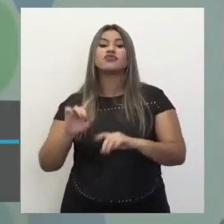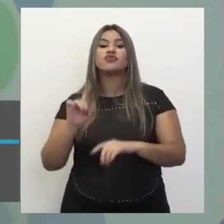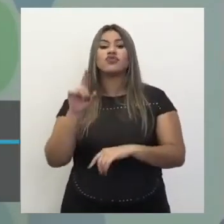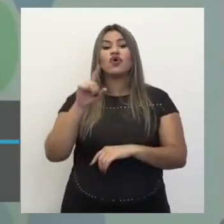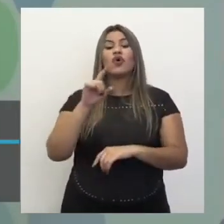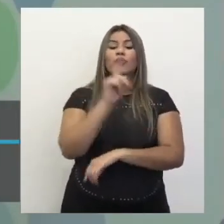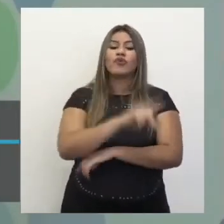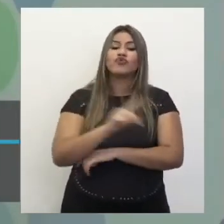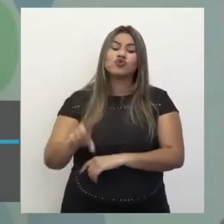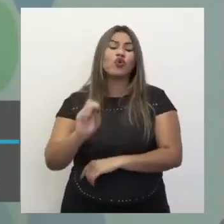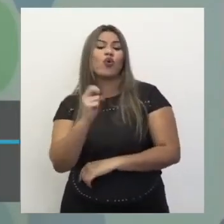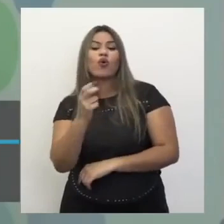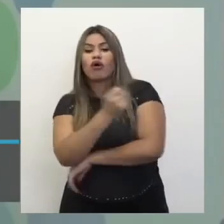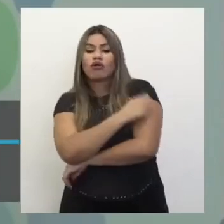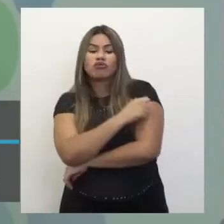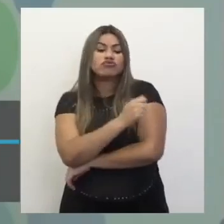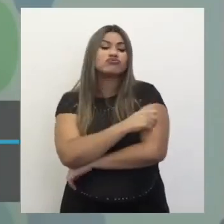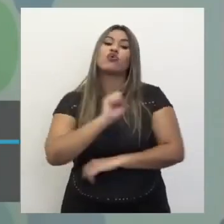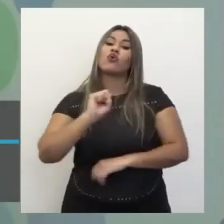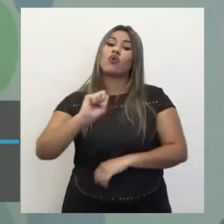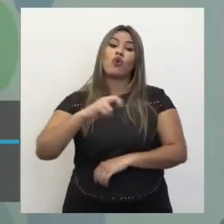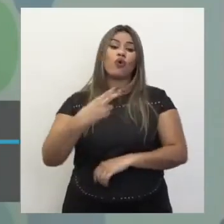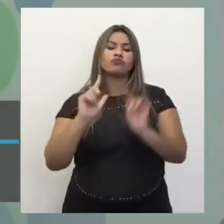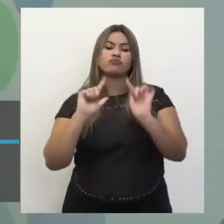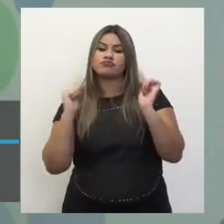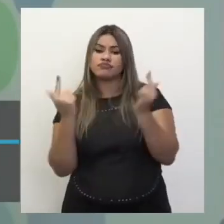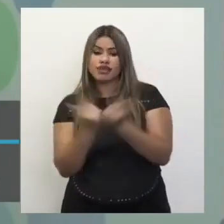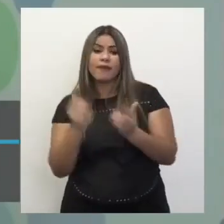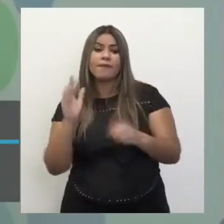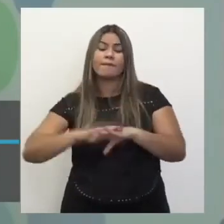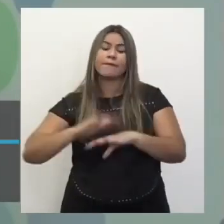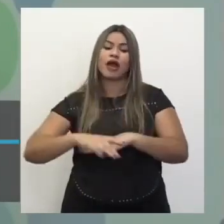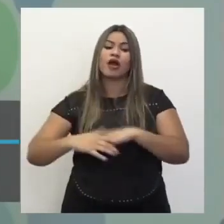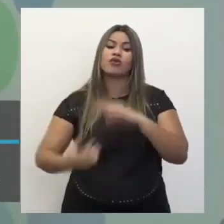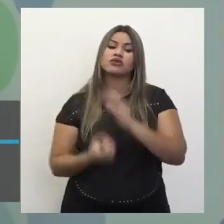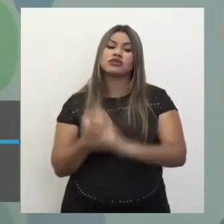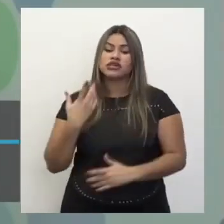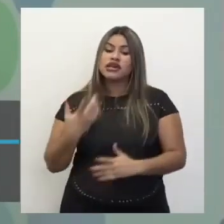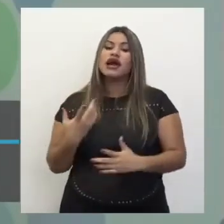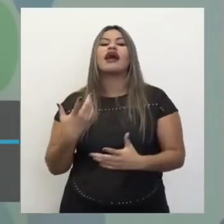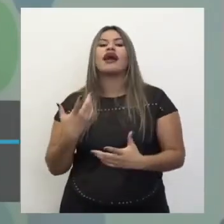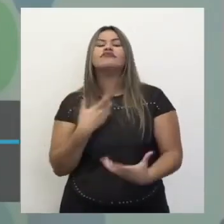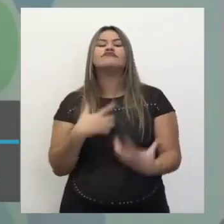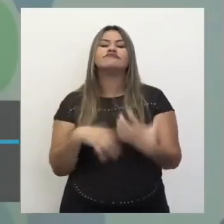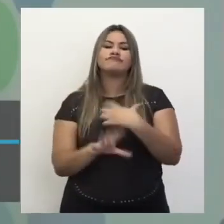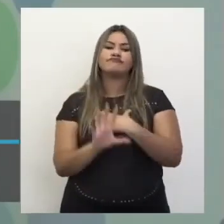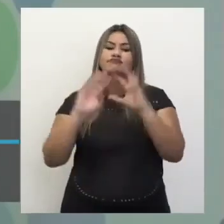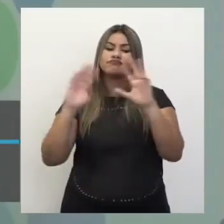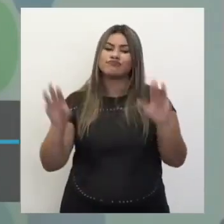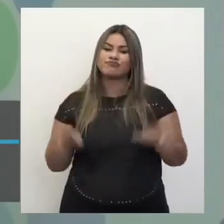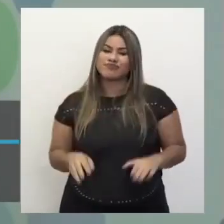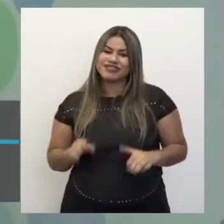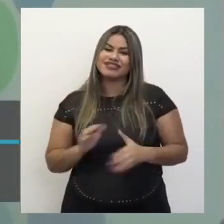de vocês, construir um museu da empatia, seja de uma forma digital ou de uma maneira física. E aí,